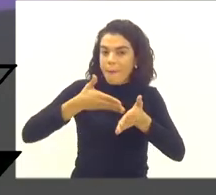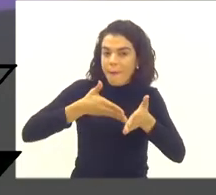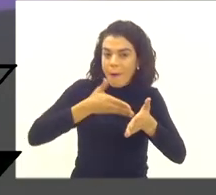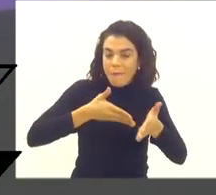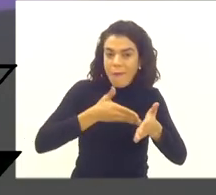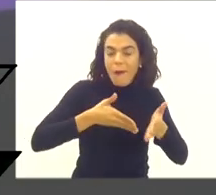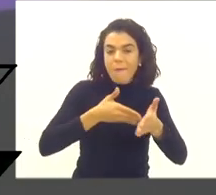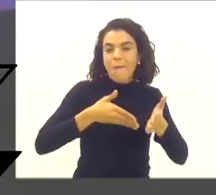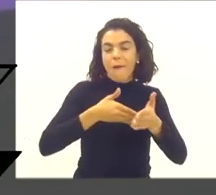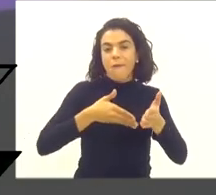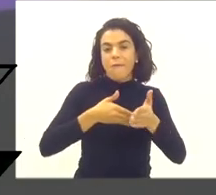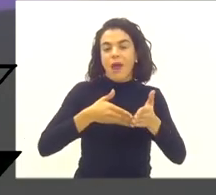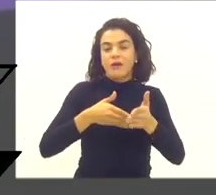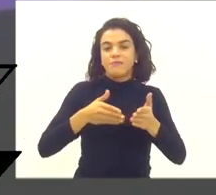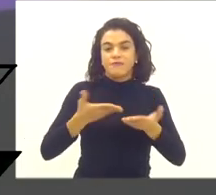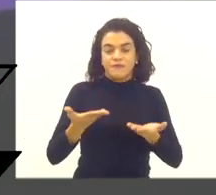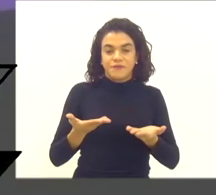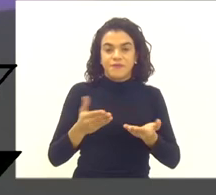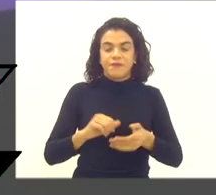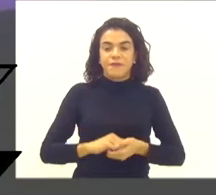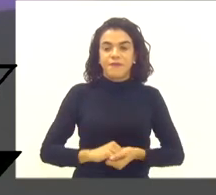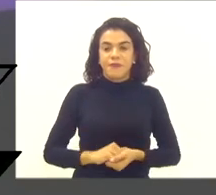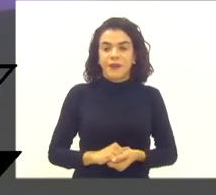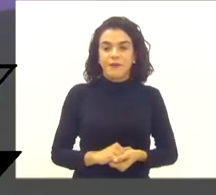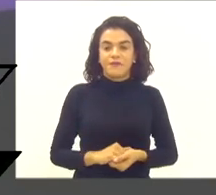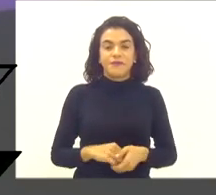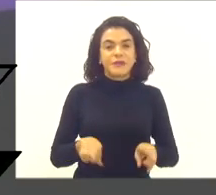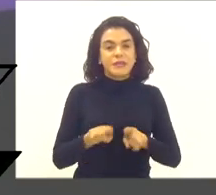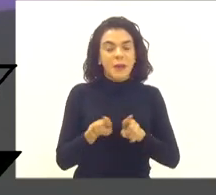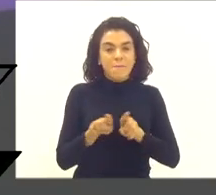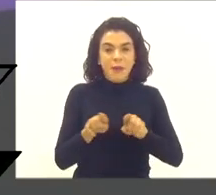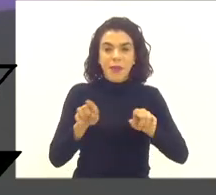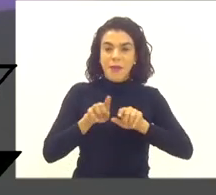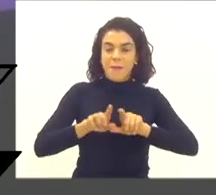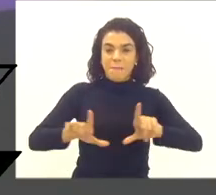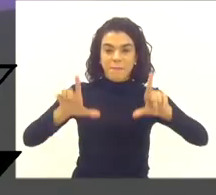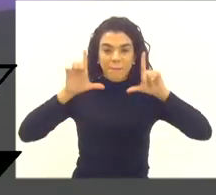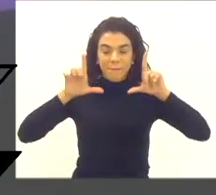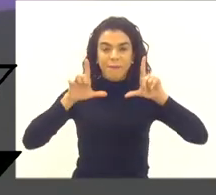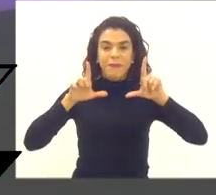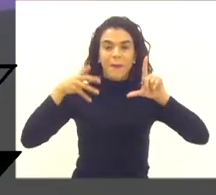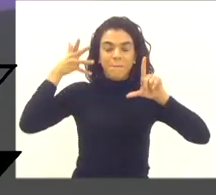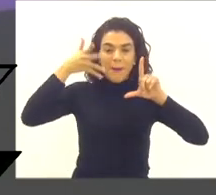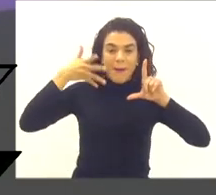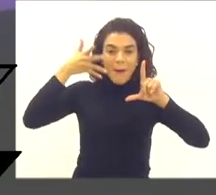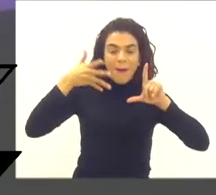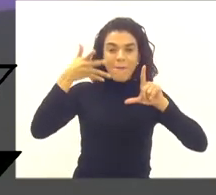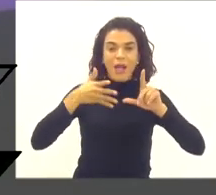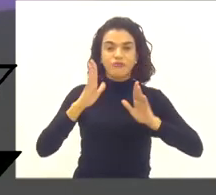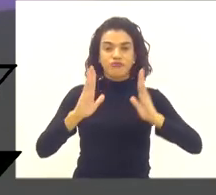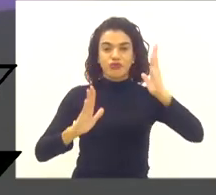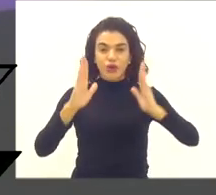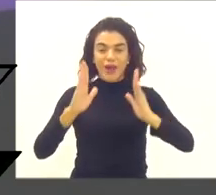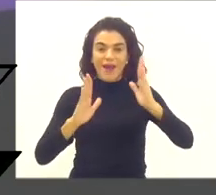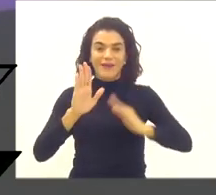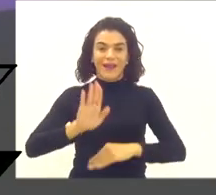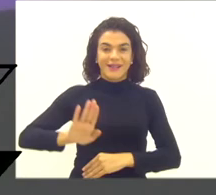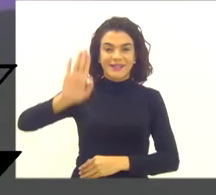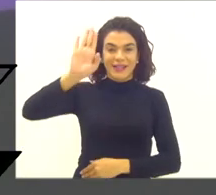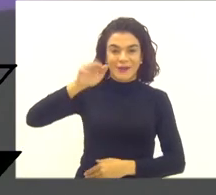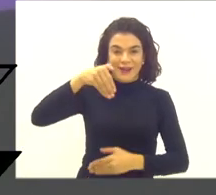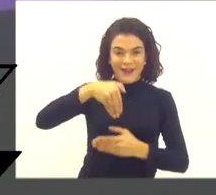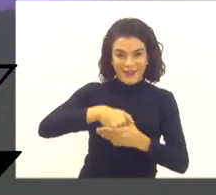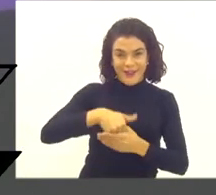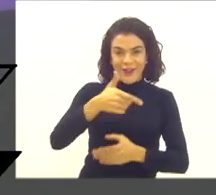de trans as campanhas eleitorais para o âmbito quase que exclusivamente